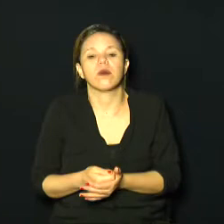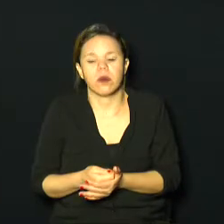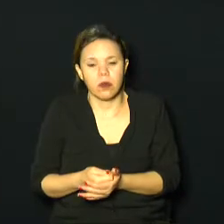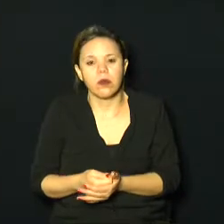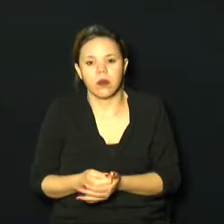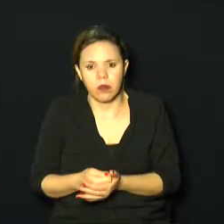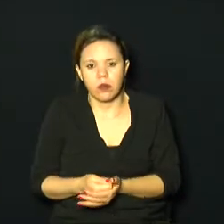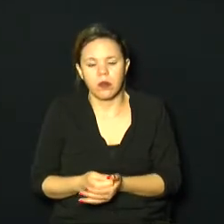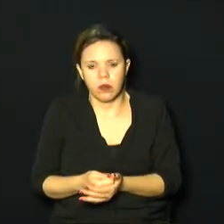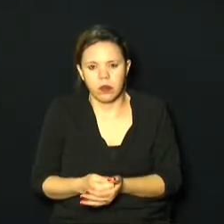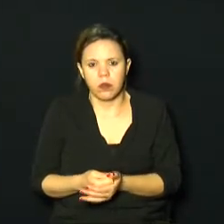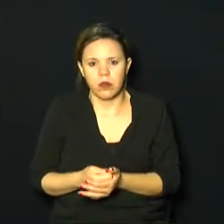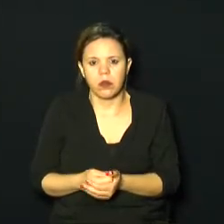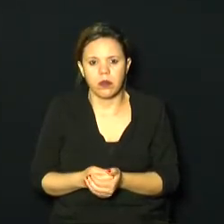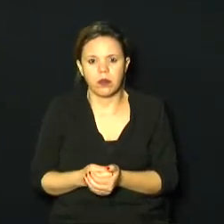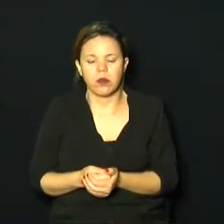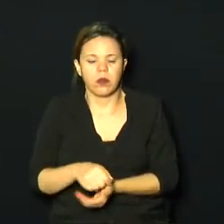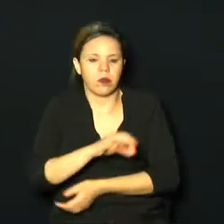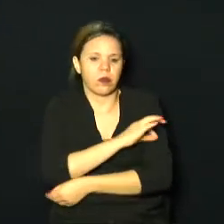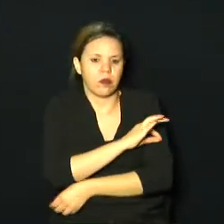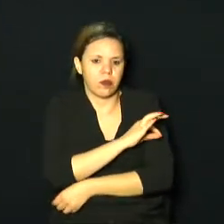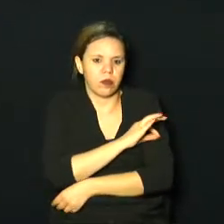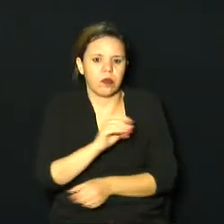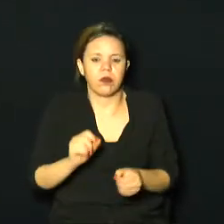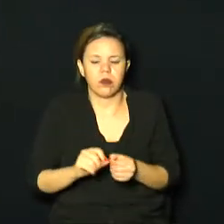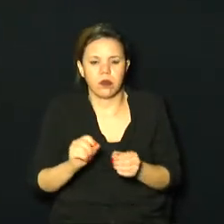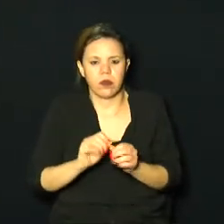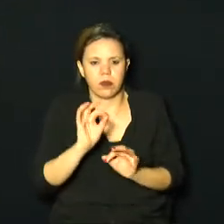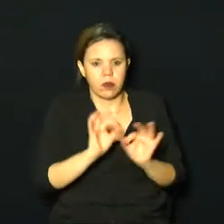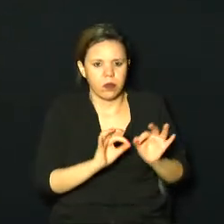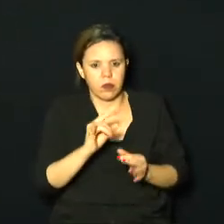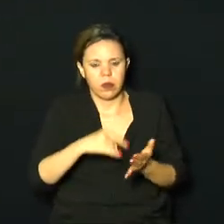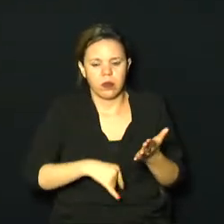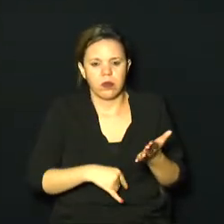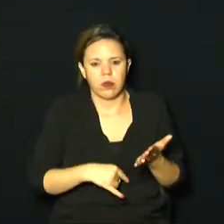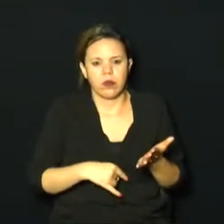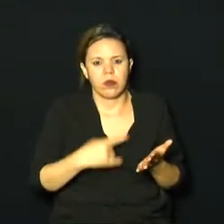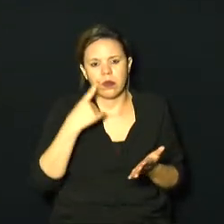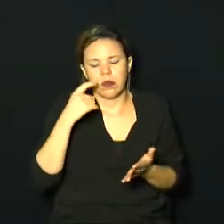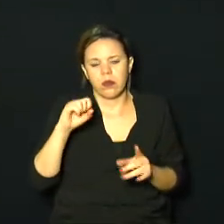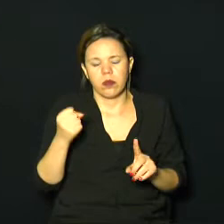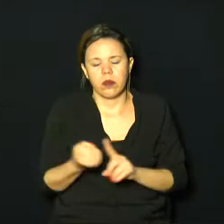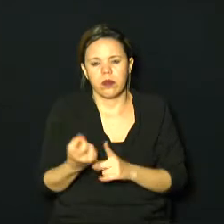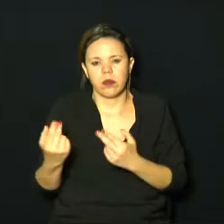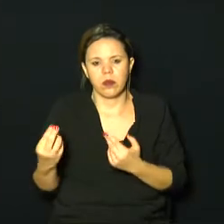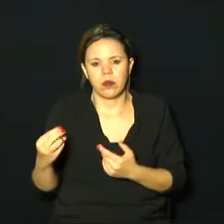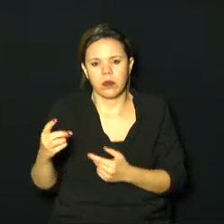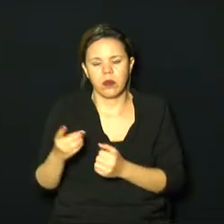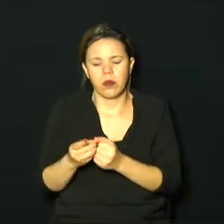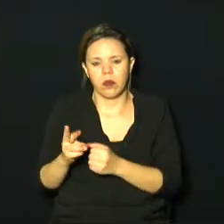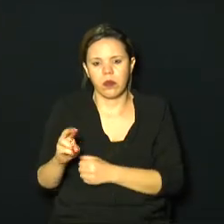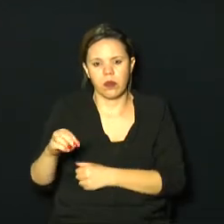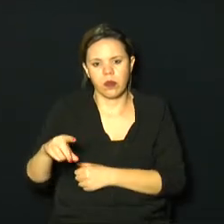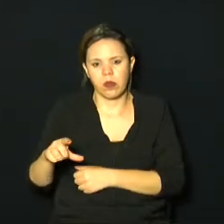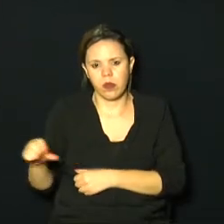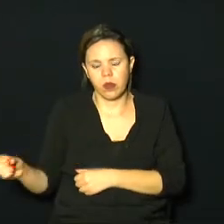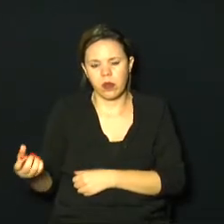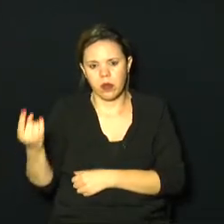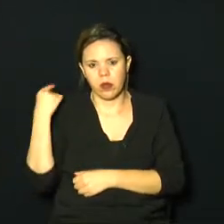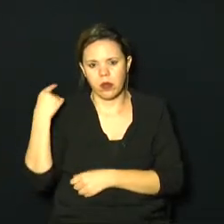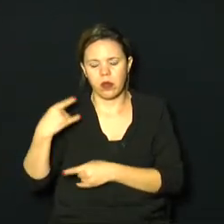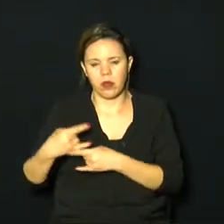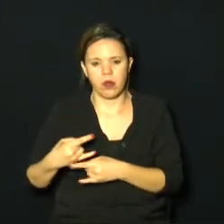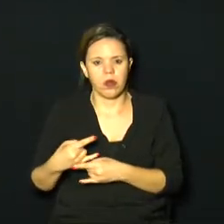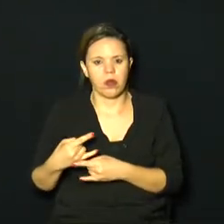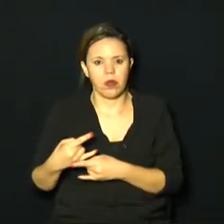obriga, determina que a prefeitura faça a regularização por interesse social, como o doutor Marcelo explicou muito bem numa live, numa palestra